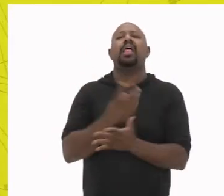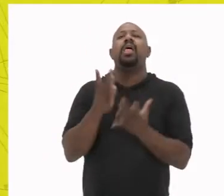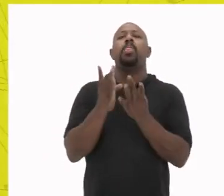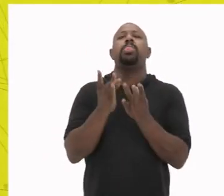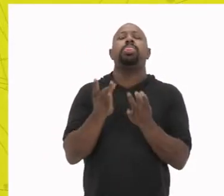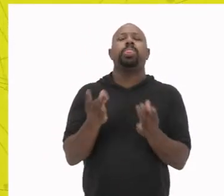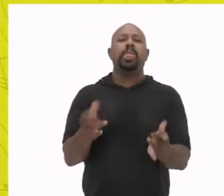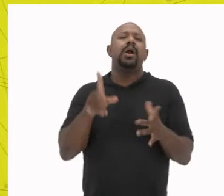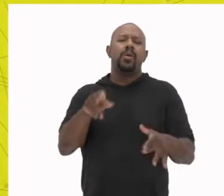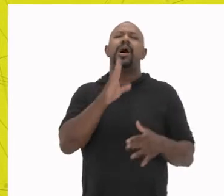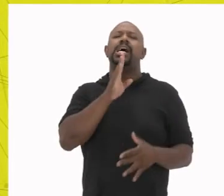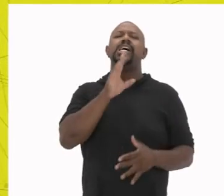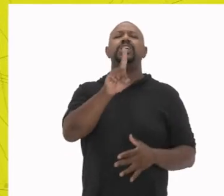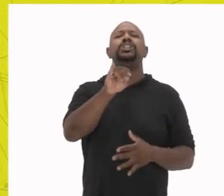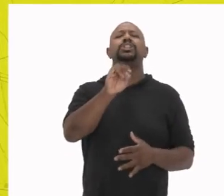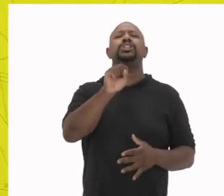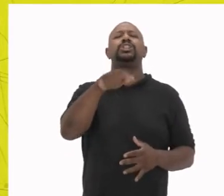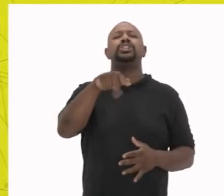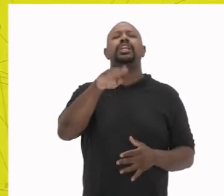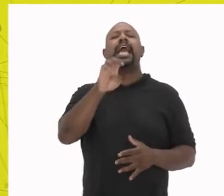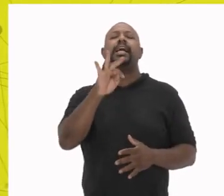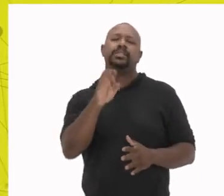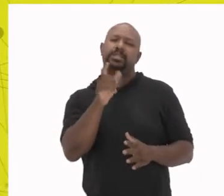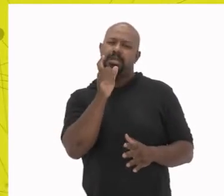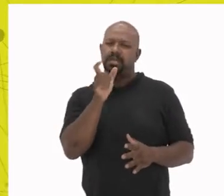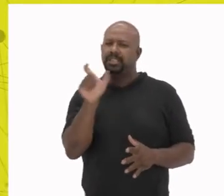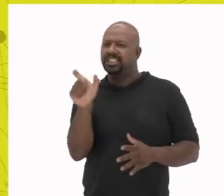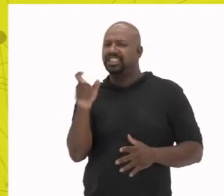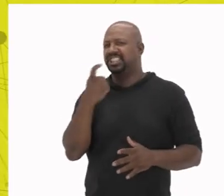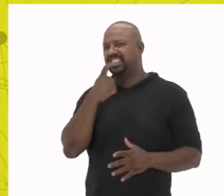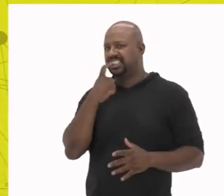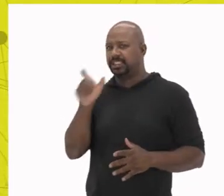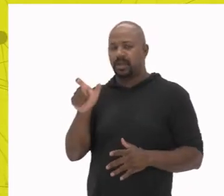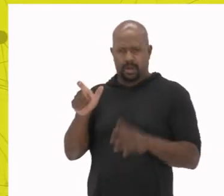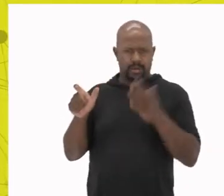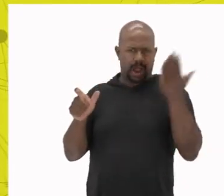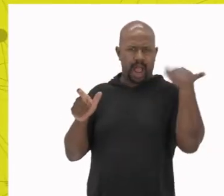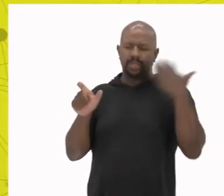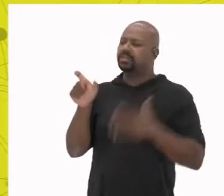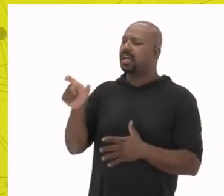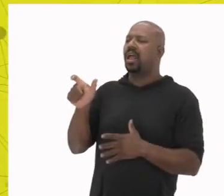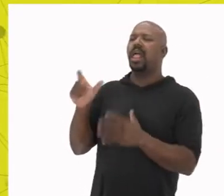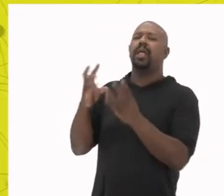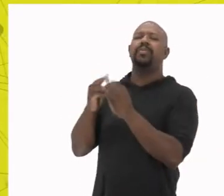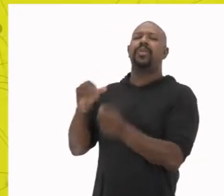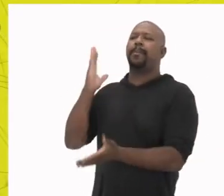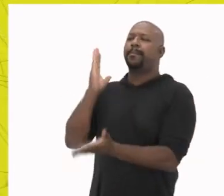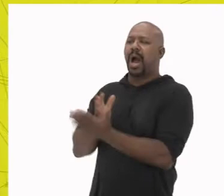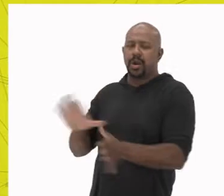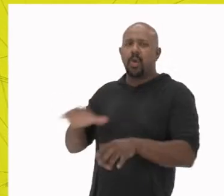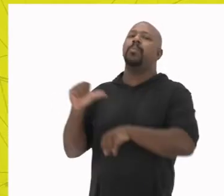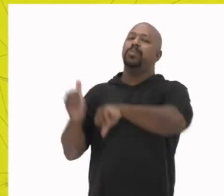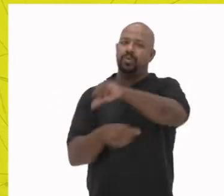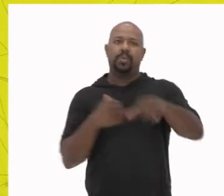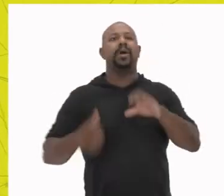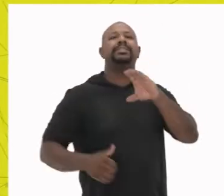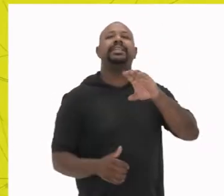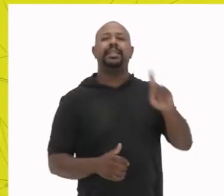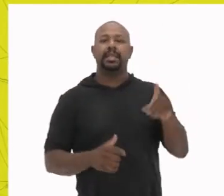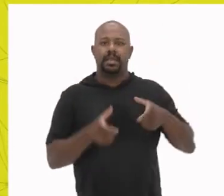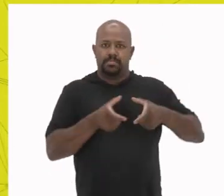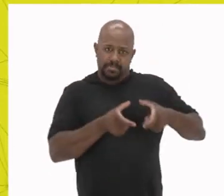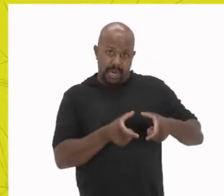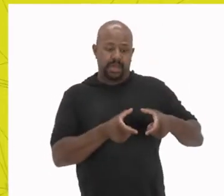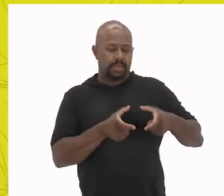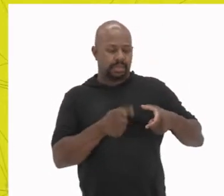como aconteceu com os disquetes. É necessário sempre trocar a mídia. Por exemplo, quando o disquete parou de ser usado, migramos para o